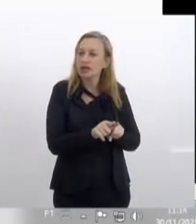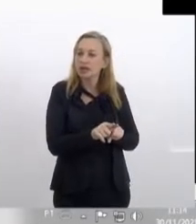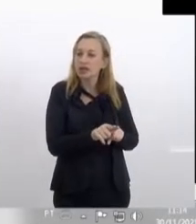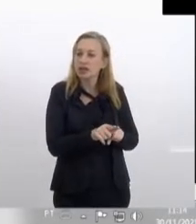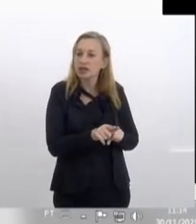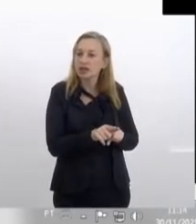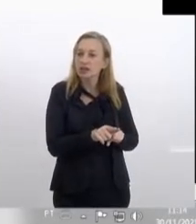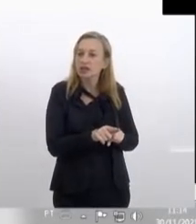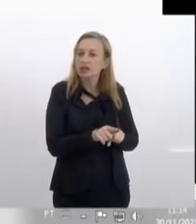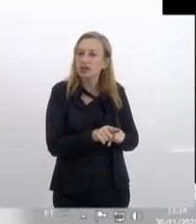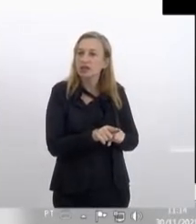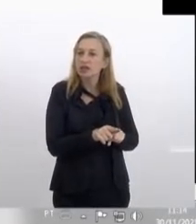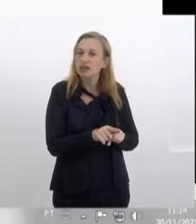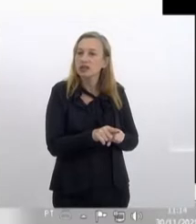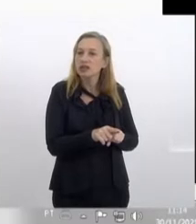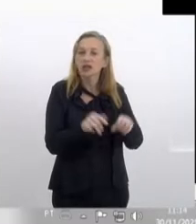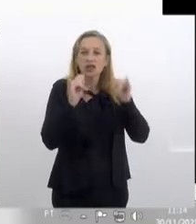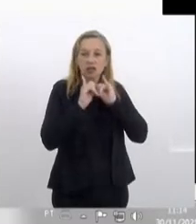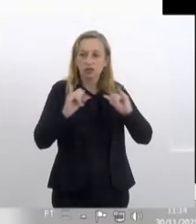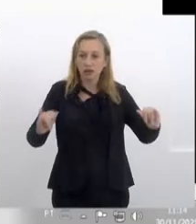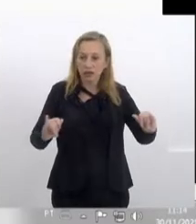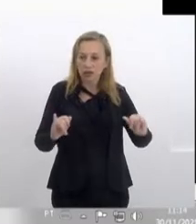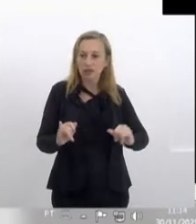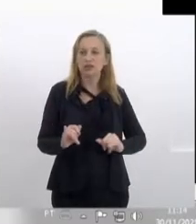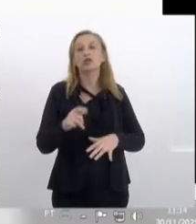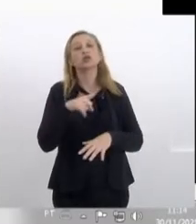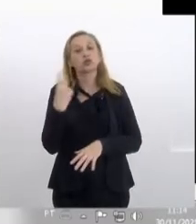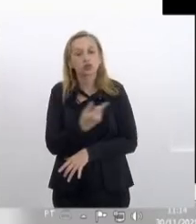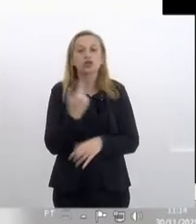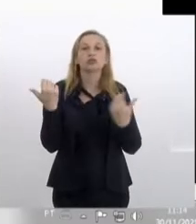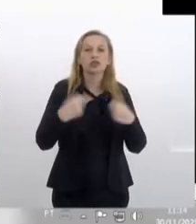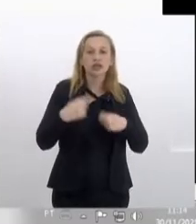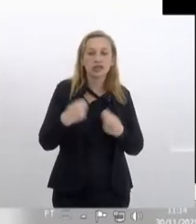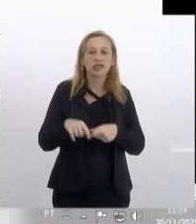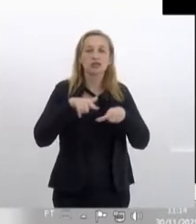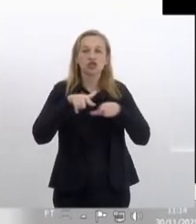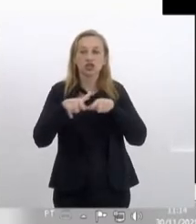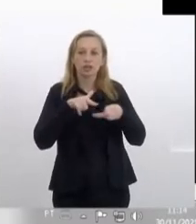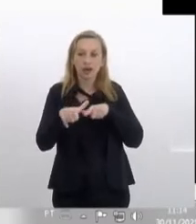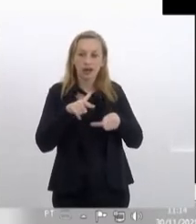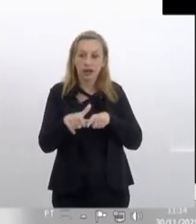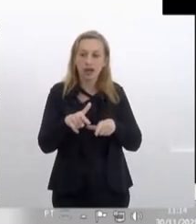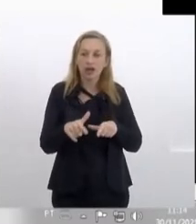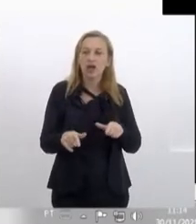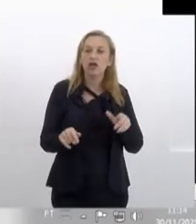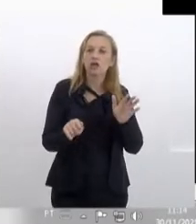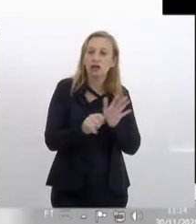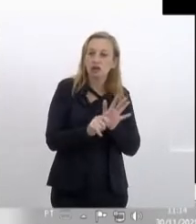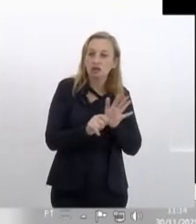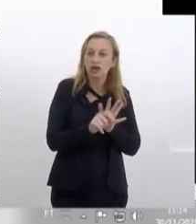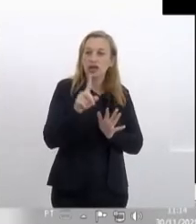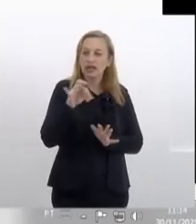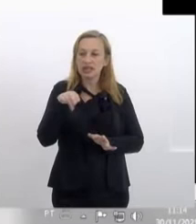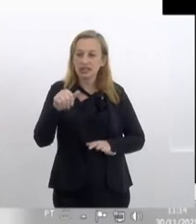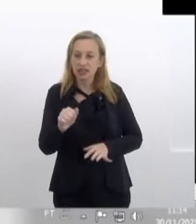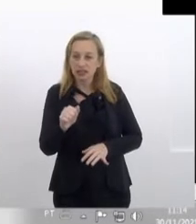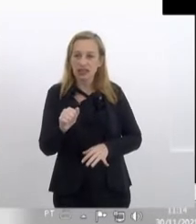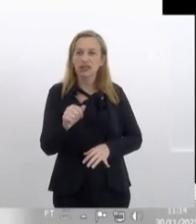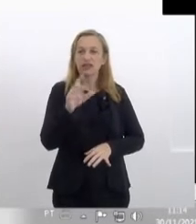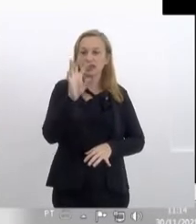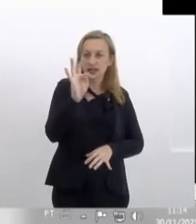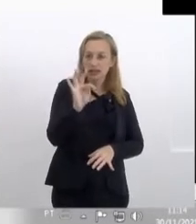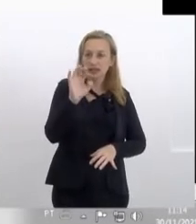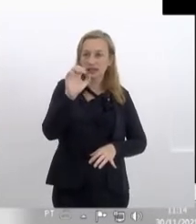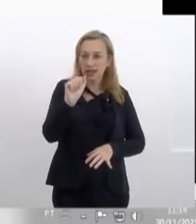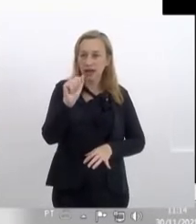além da restrição da publicidade. Né? Então, nós precisamos trabalhar com as drogas lícitas, álcool e tabaco. Inclusão